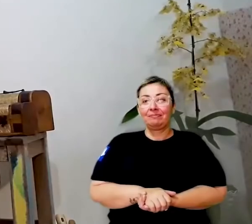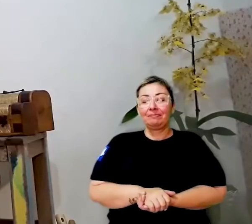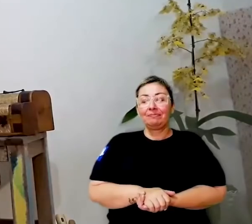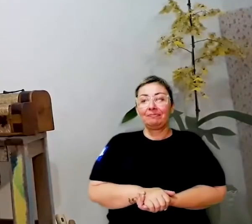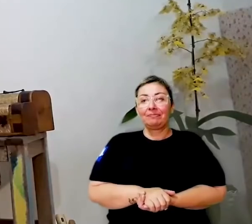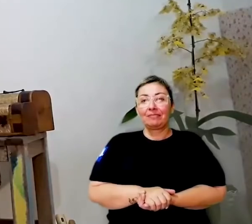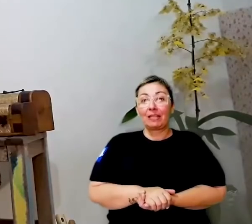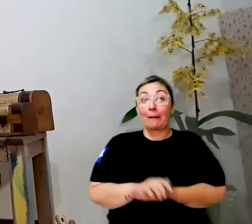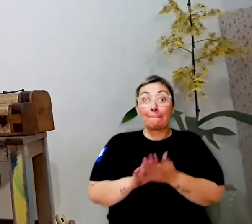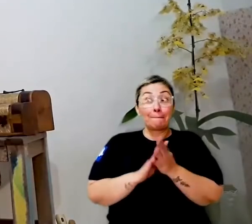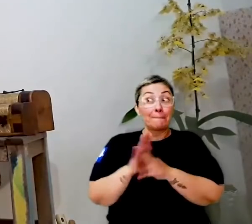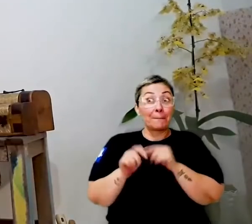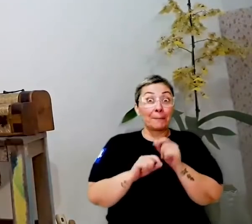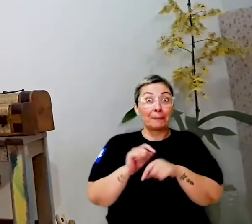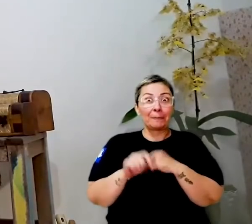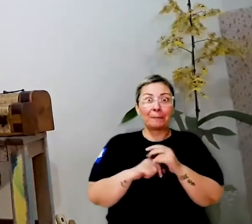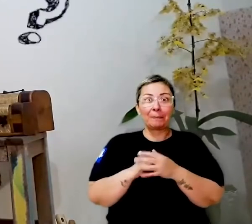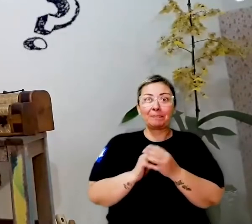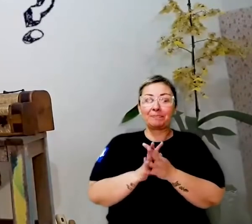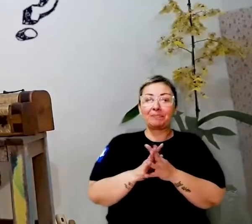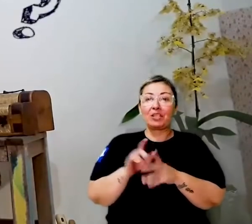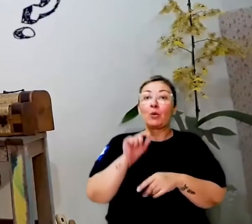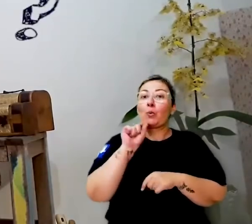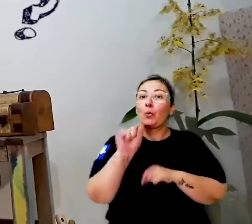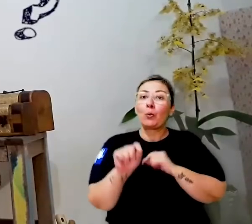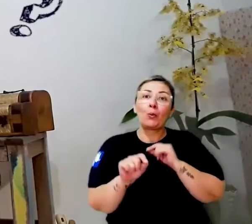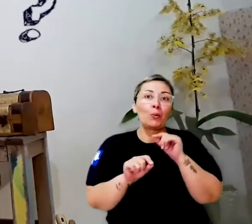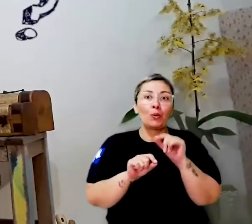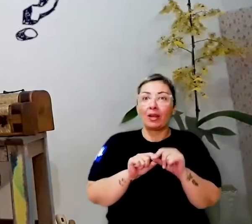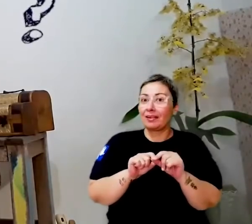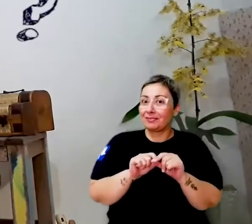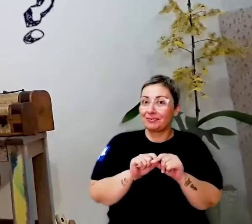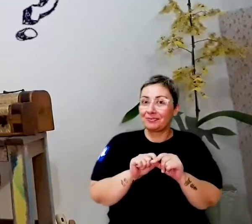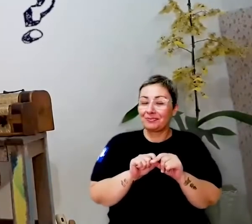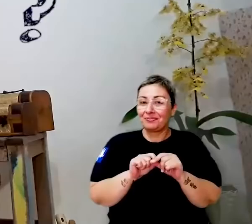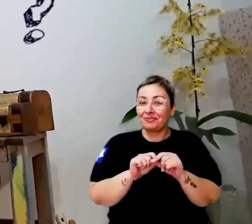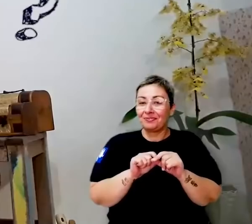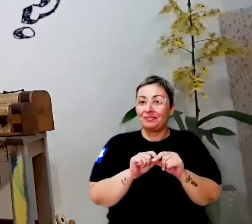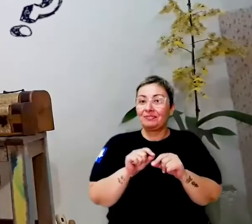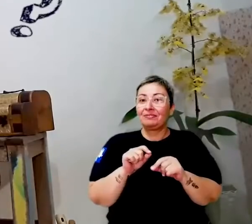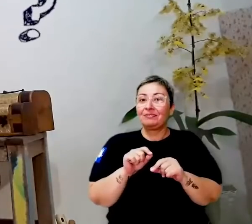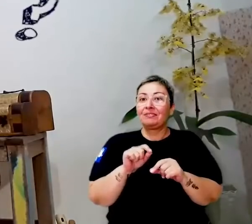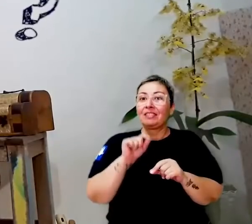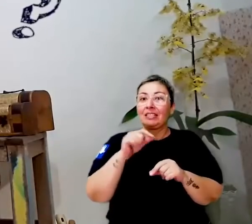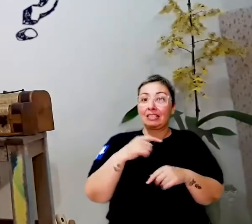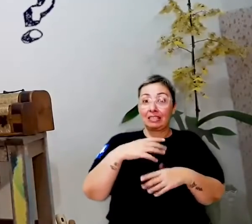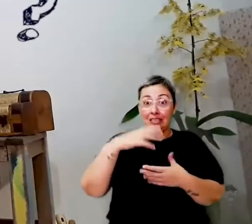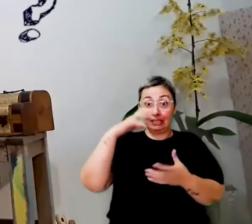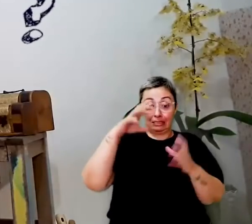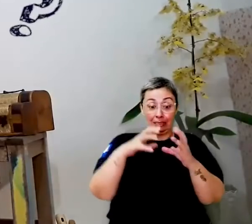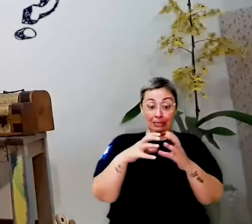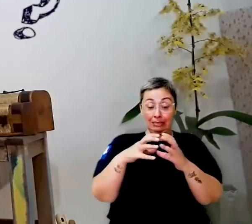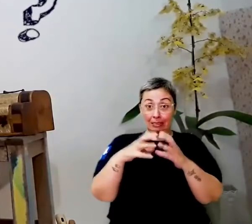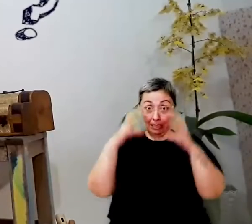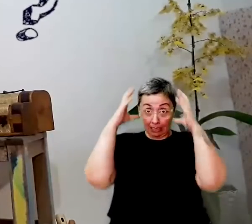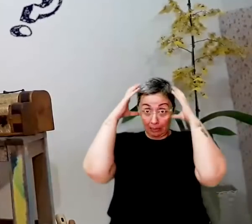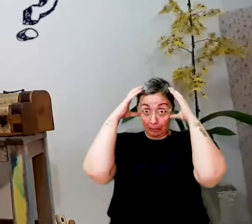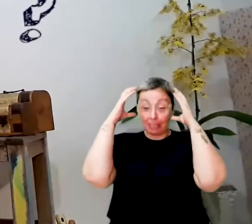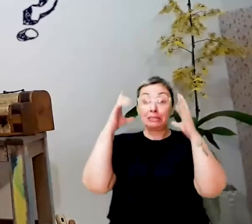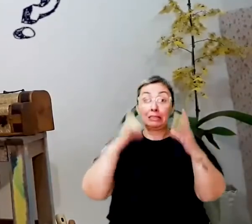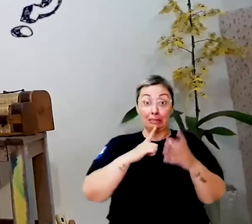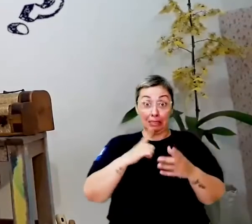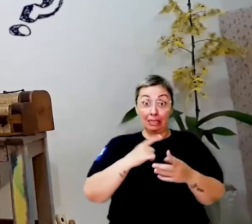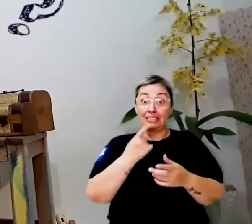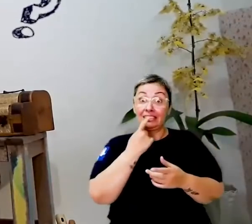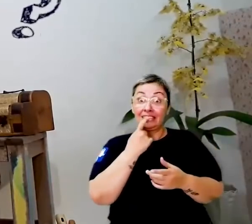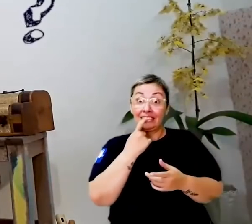O que será? O que é o que é? Tem cabeça e tem dente,